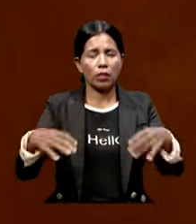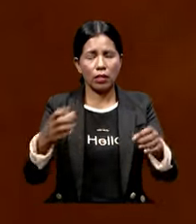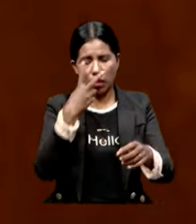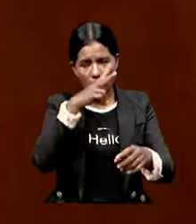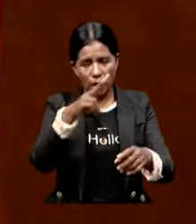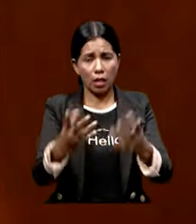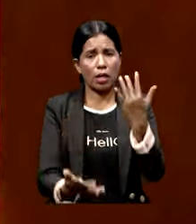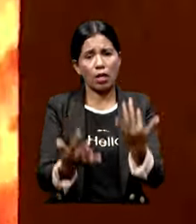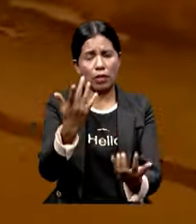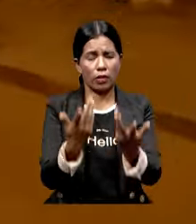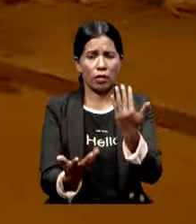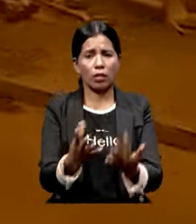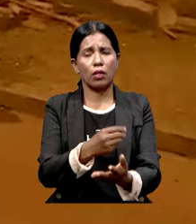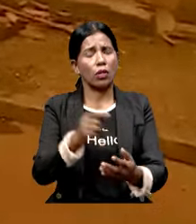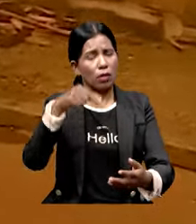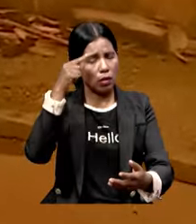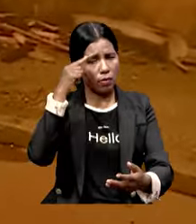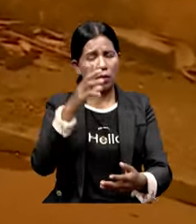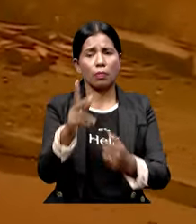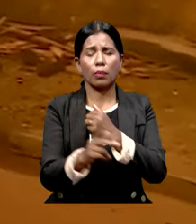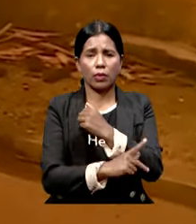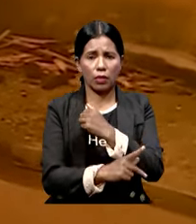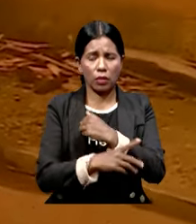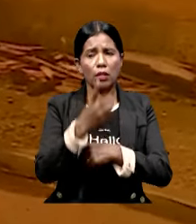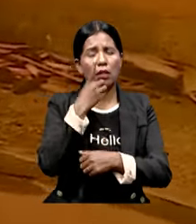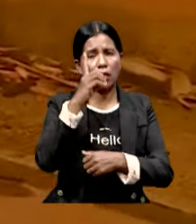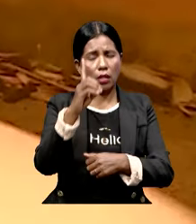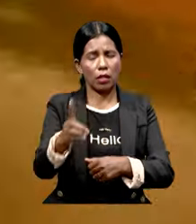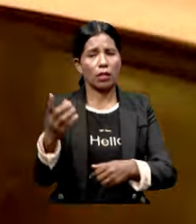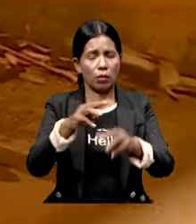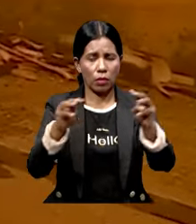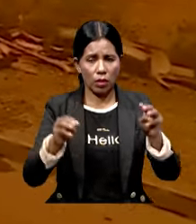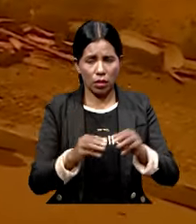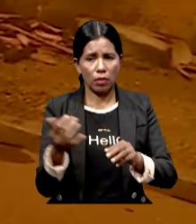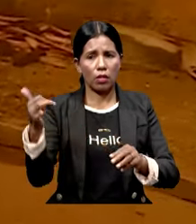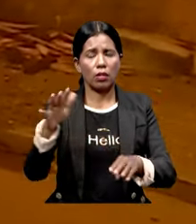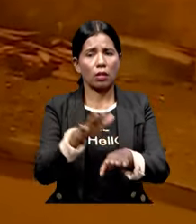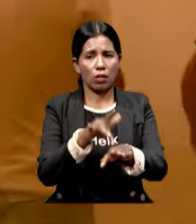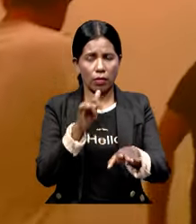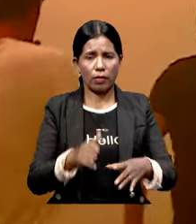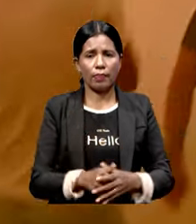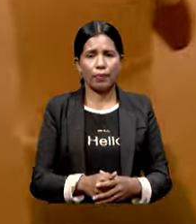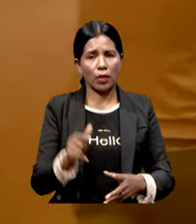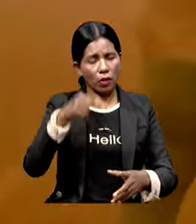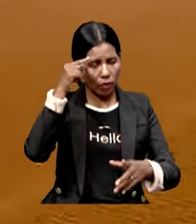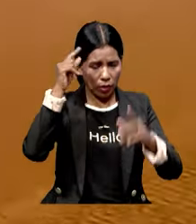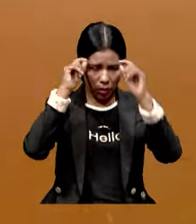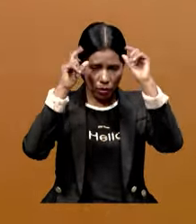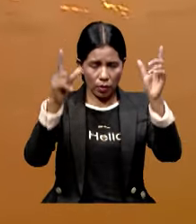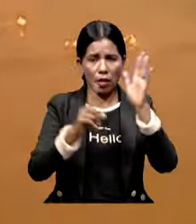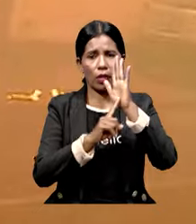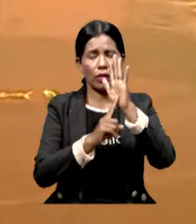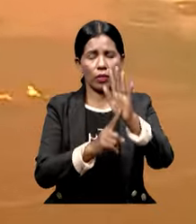controla a Hilakan, no governo português declara a situação calamidade e o município será afetado. No governo Timor-Leste, a